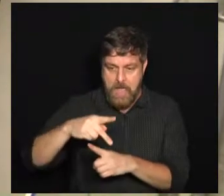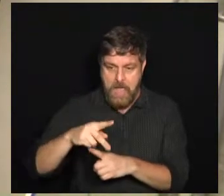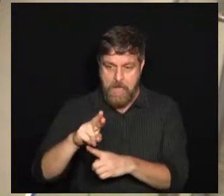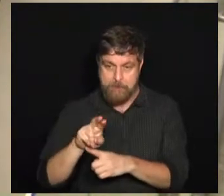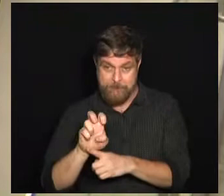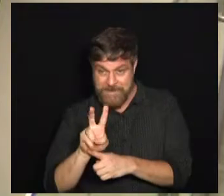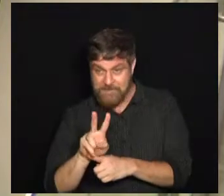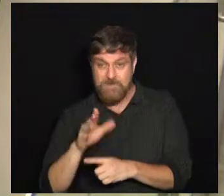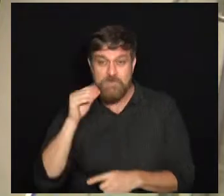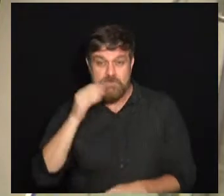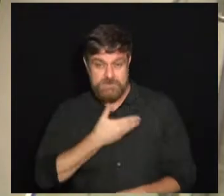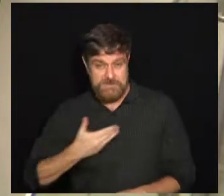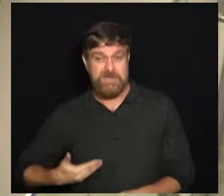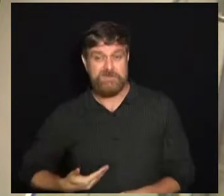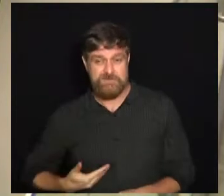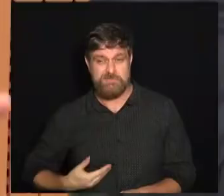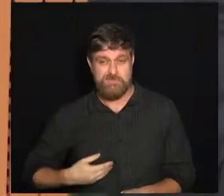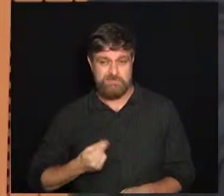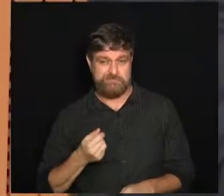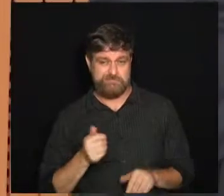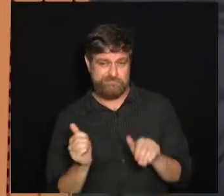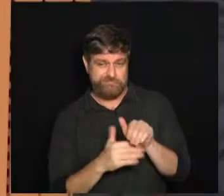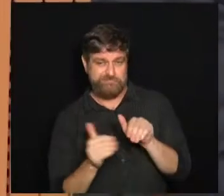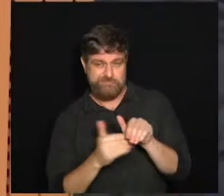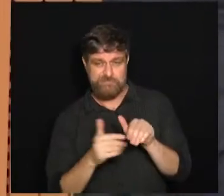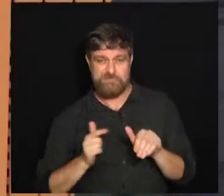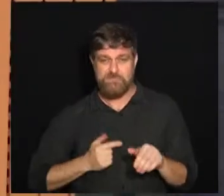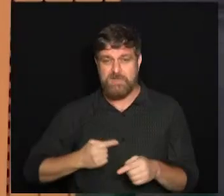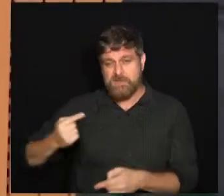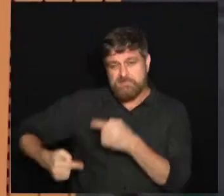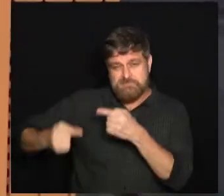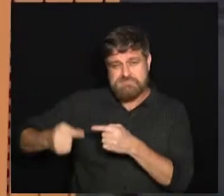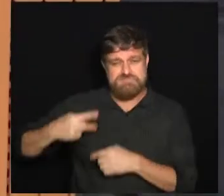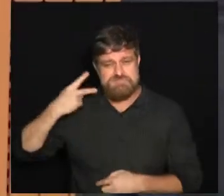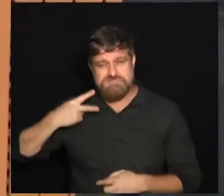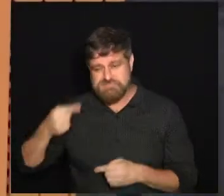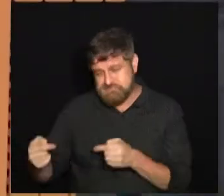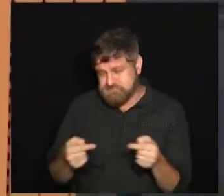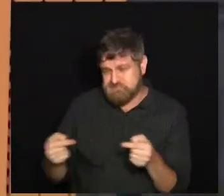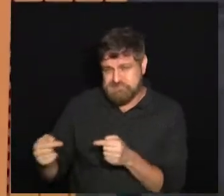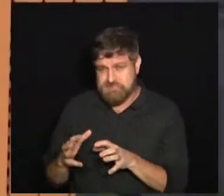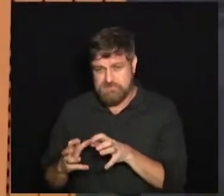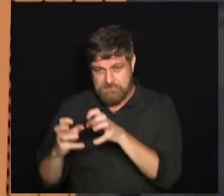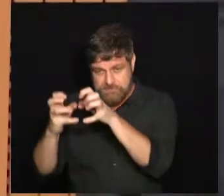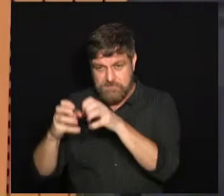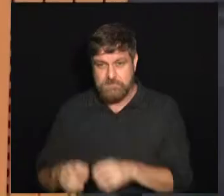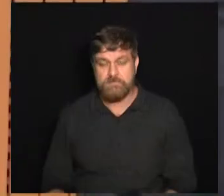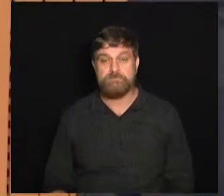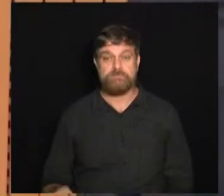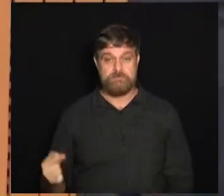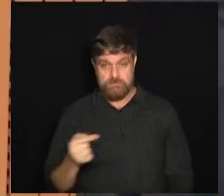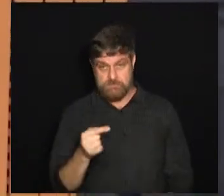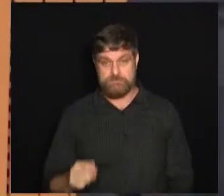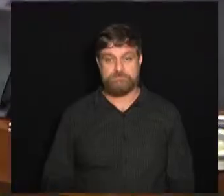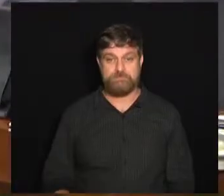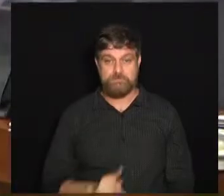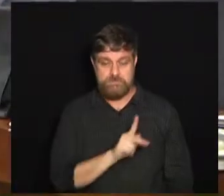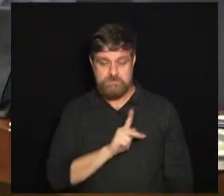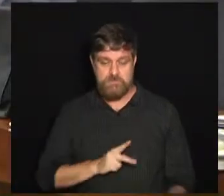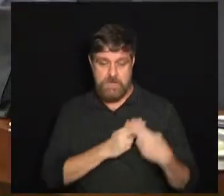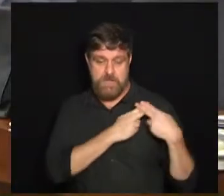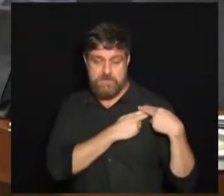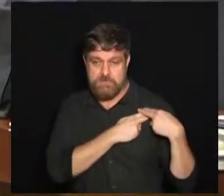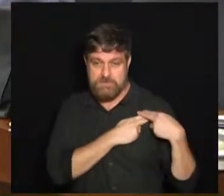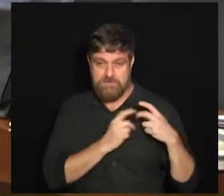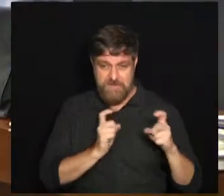CAMPREV, causou um debate acalorado entre os vereadores presentes ao encontro. Para o presidente da Constileg, Luiz Cirilo,